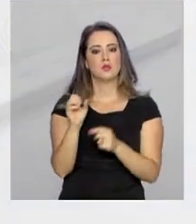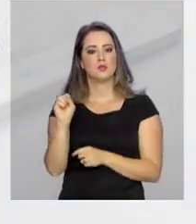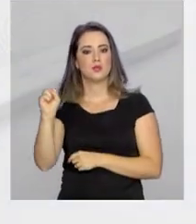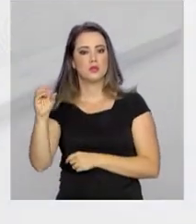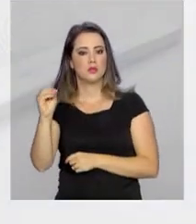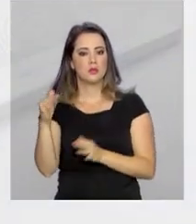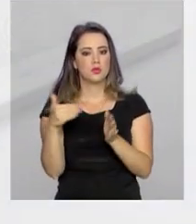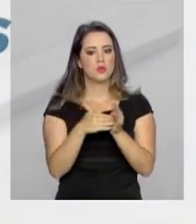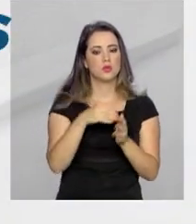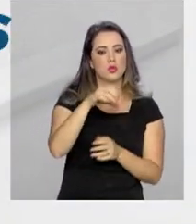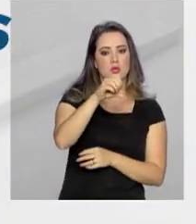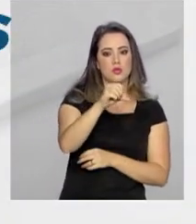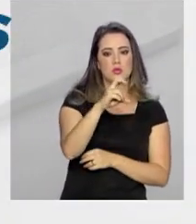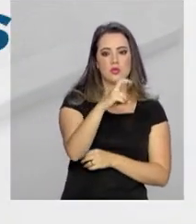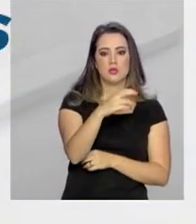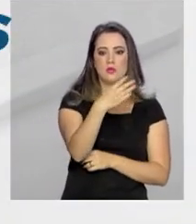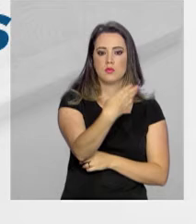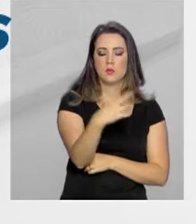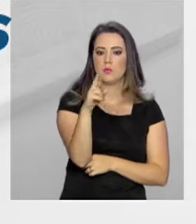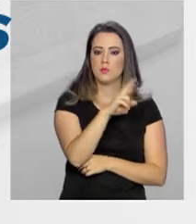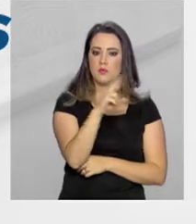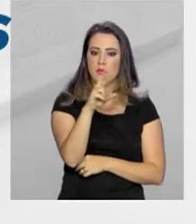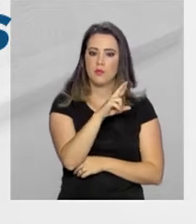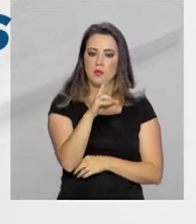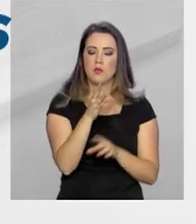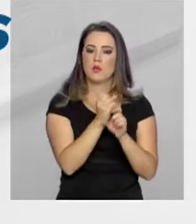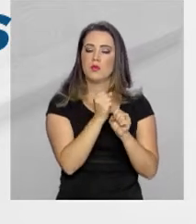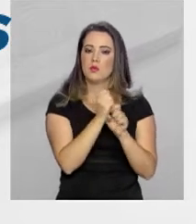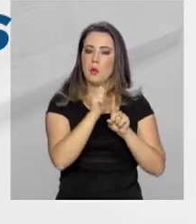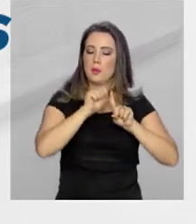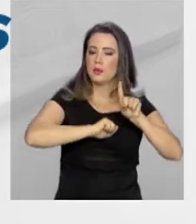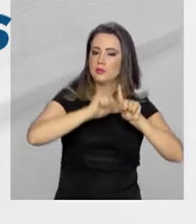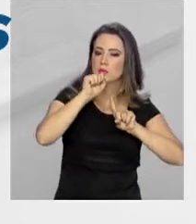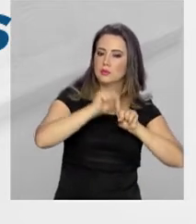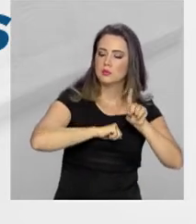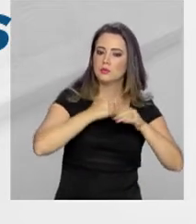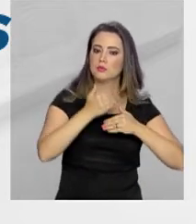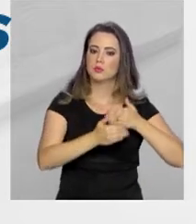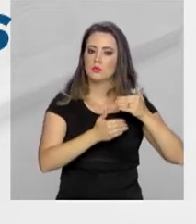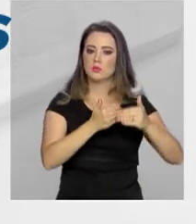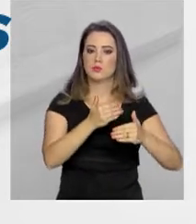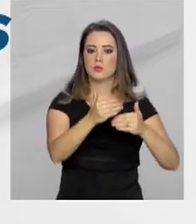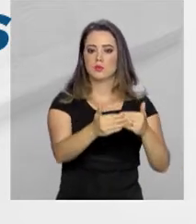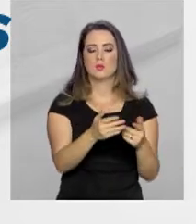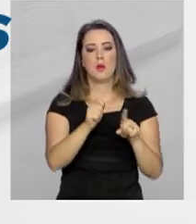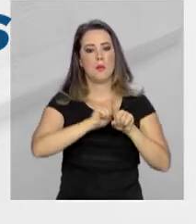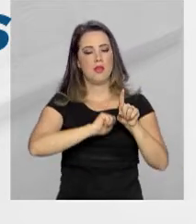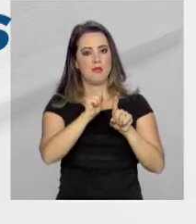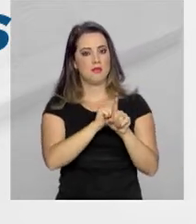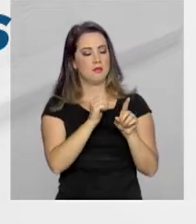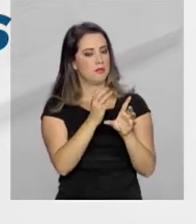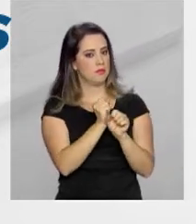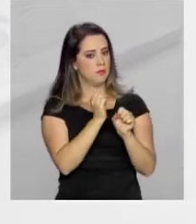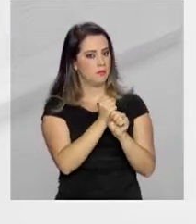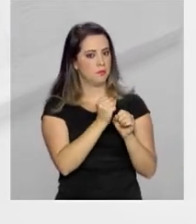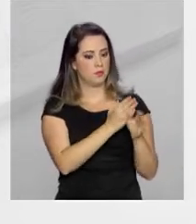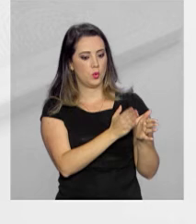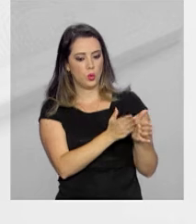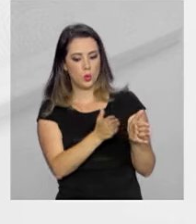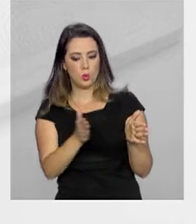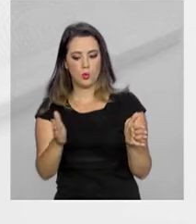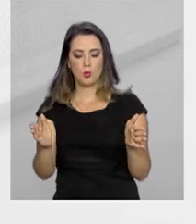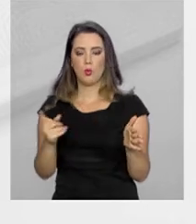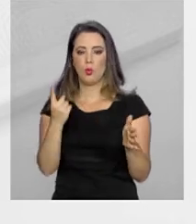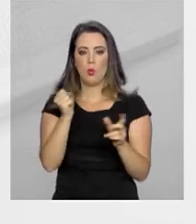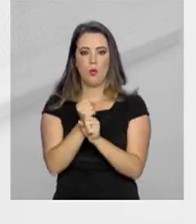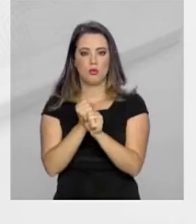80 a 954 reais o cálculo é feito de acordo com o número de meses trabalhados pouco